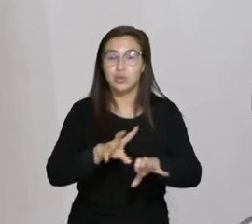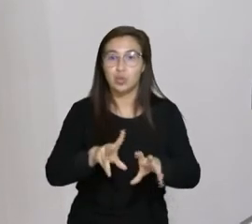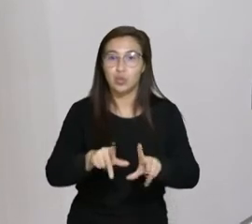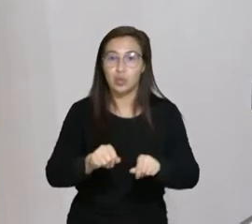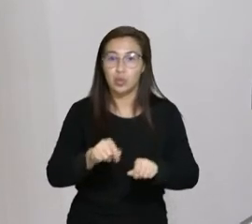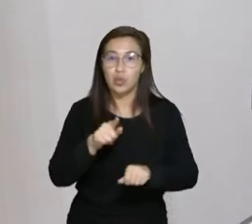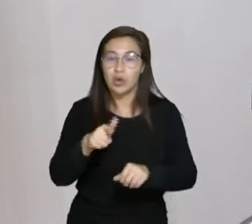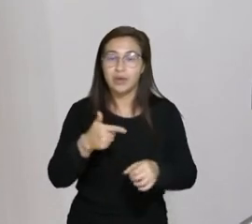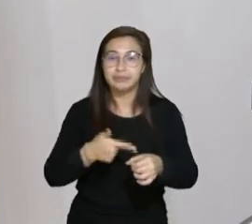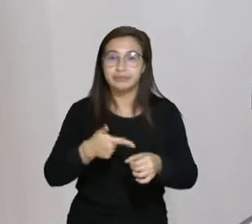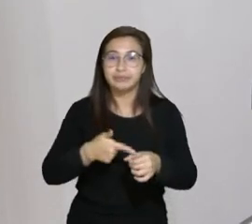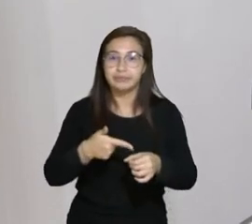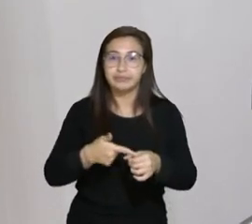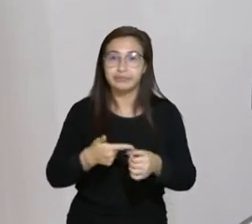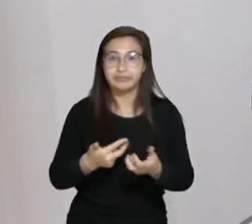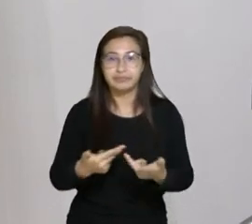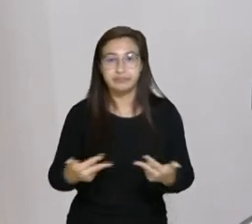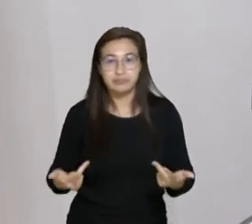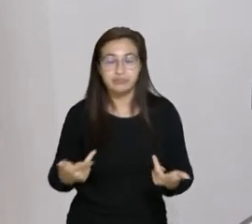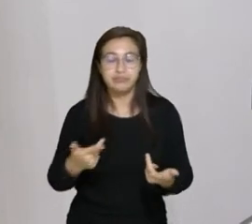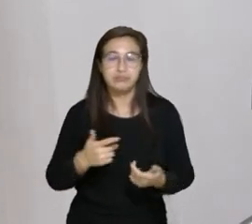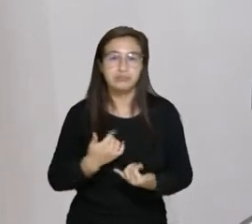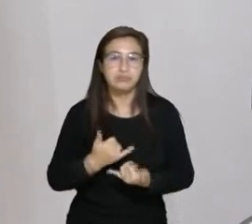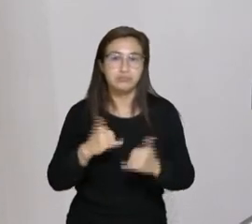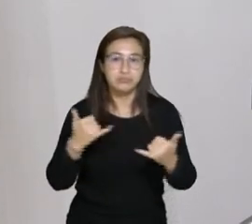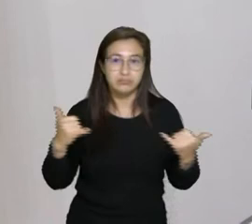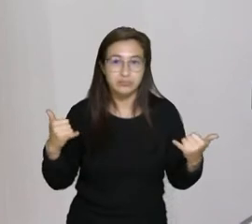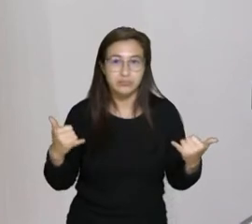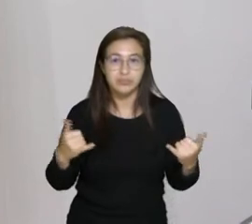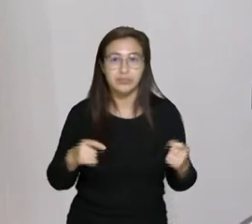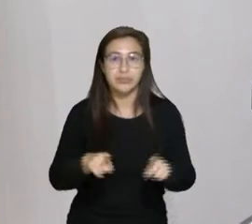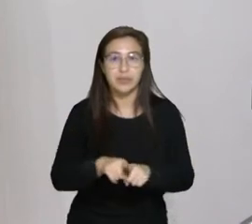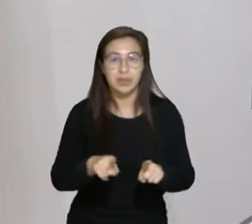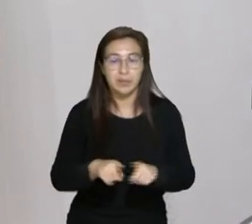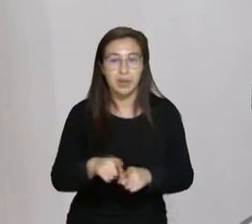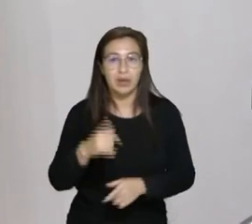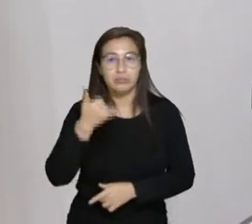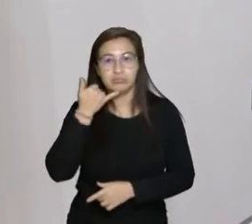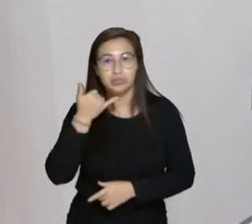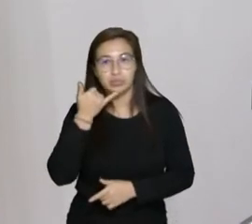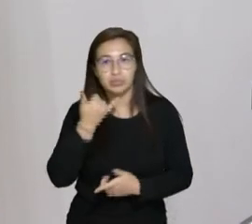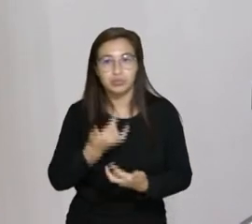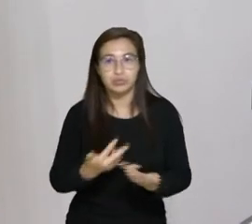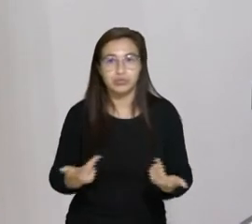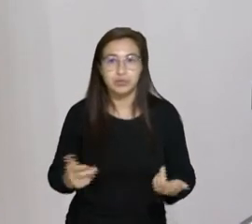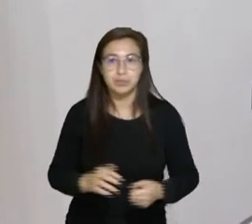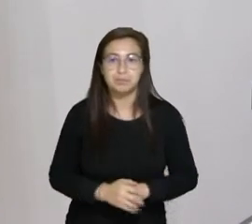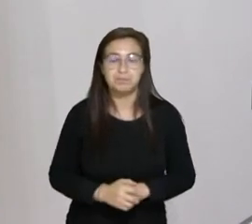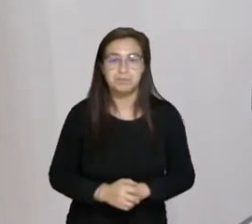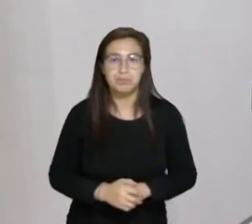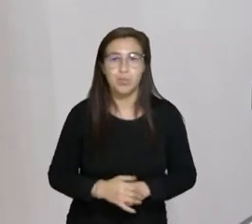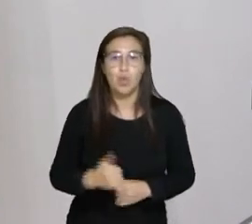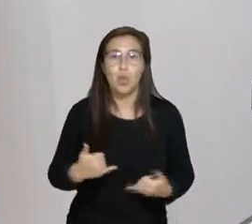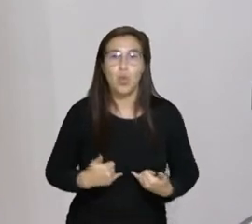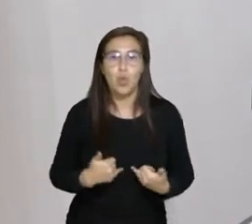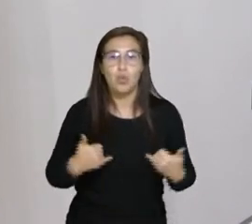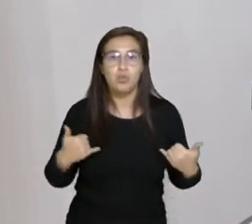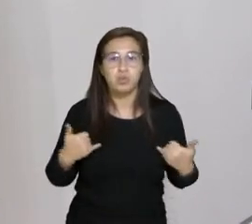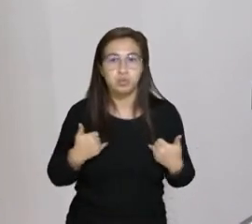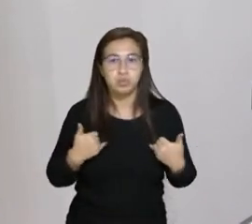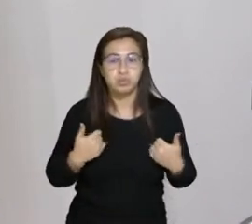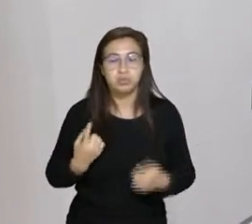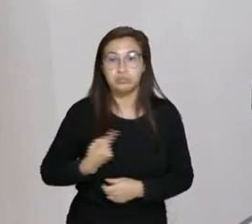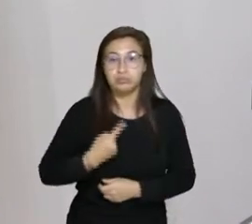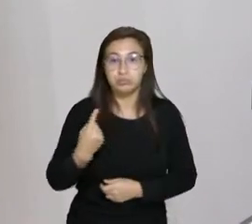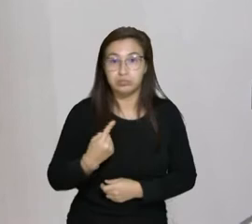aos combustíveis a energia e telecomunicações Tenho muito orgulho de poder dizer que foi o primeiro